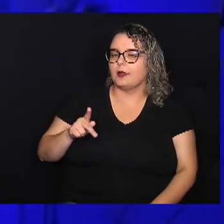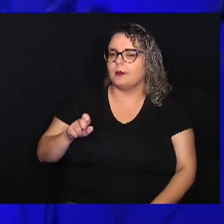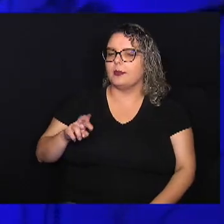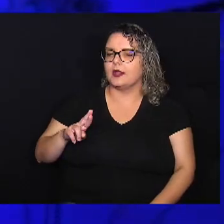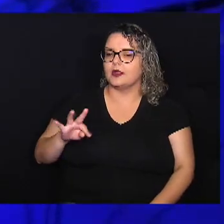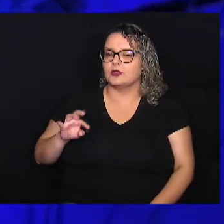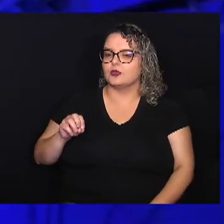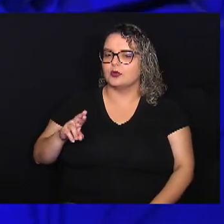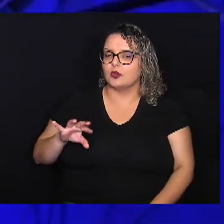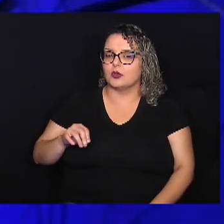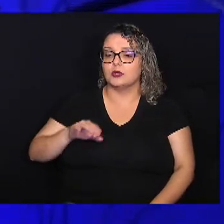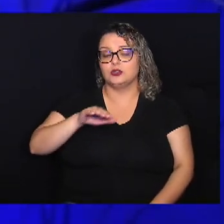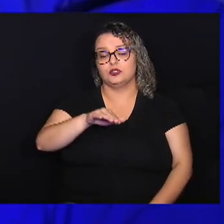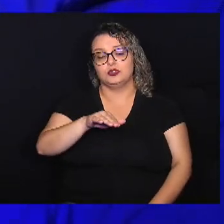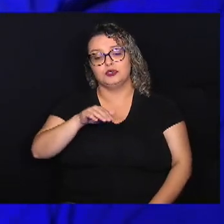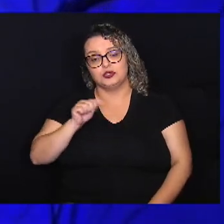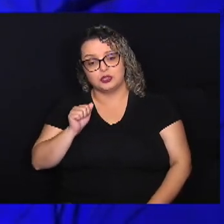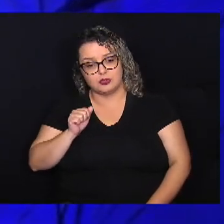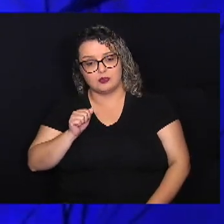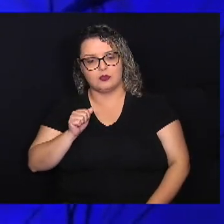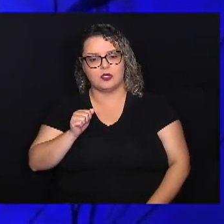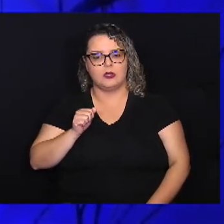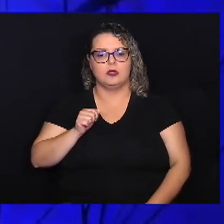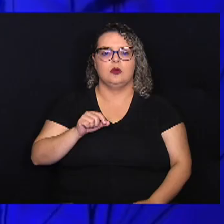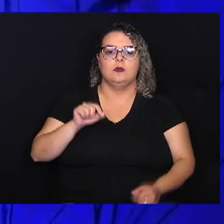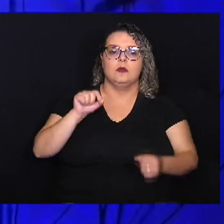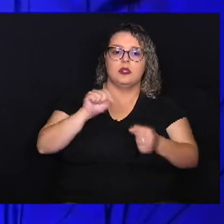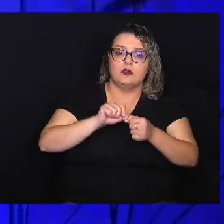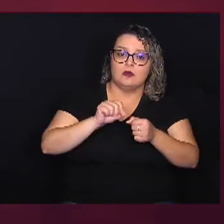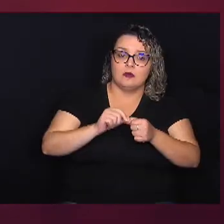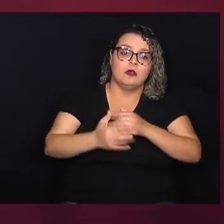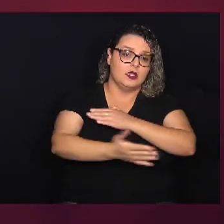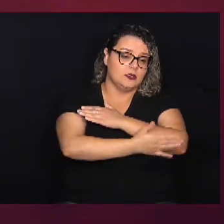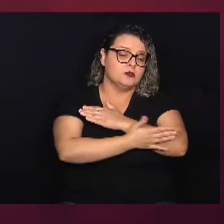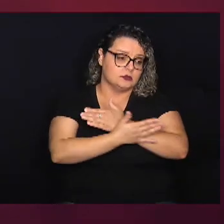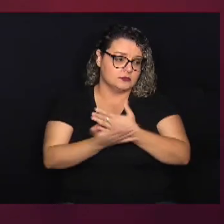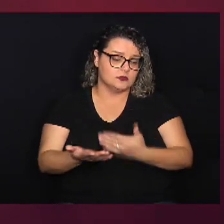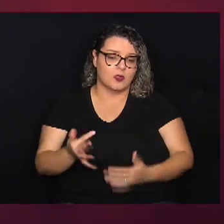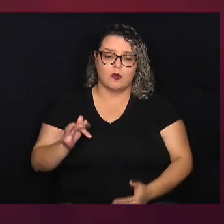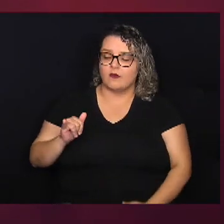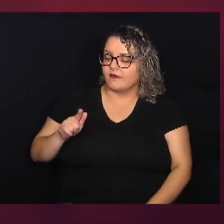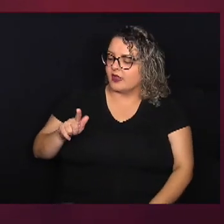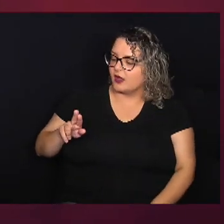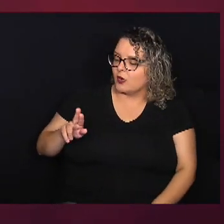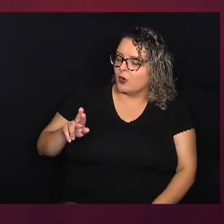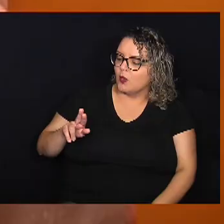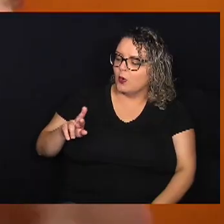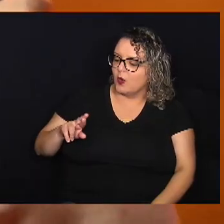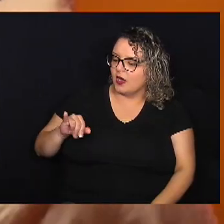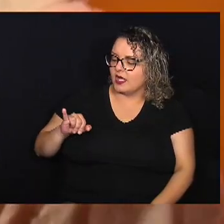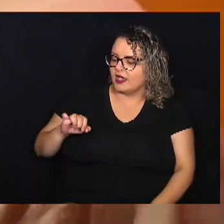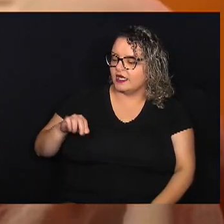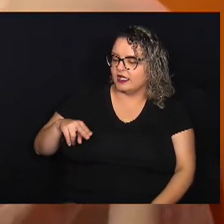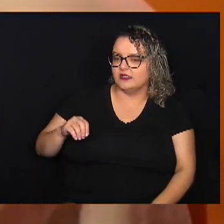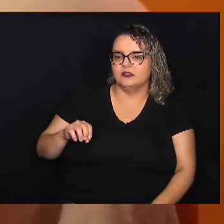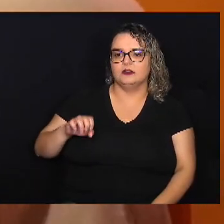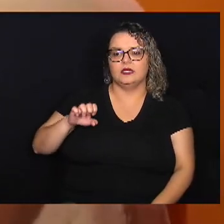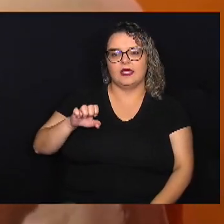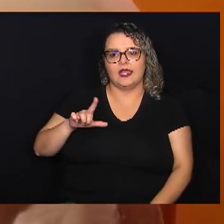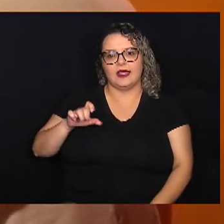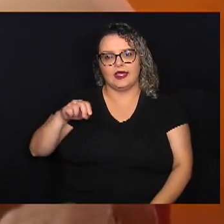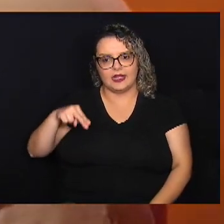e chamamos, né, para ajudar a gente com figurino, a Ellen Quintans, Cleusa